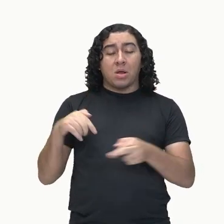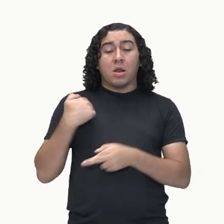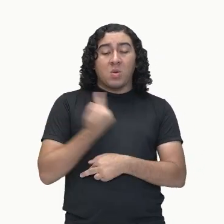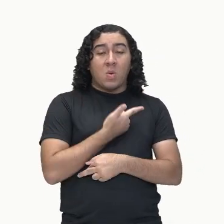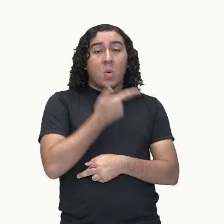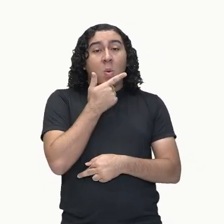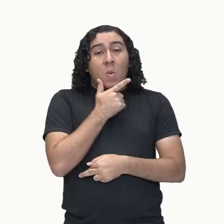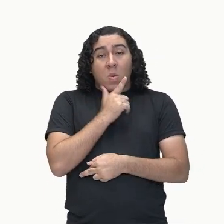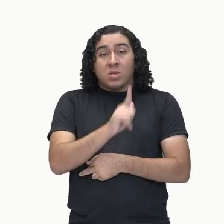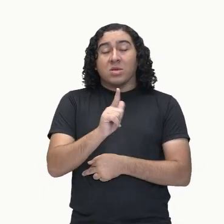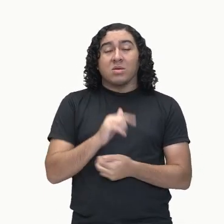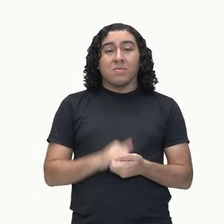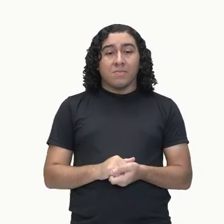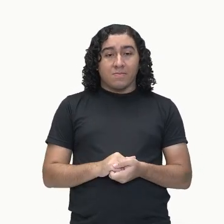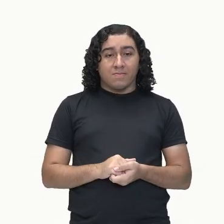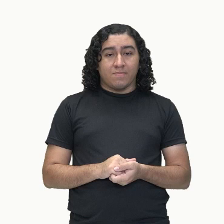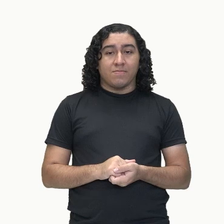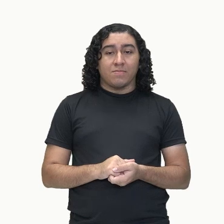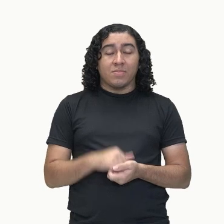espanhol